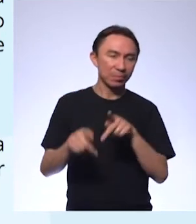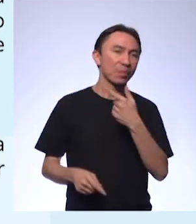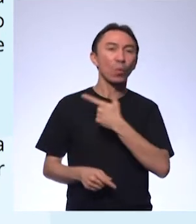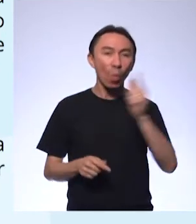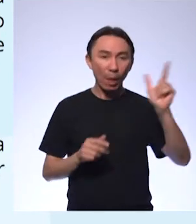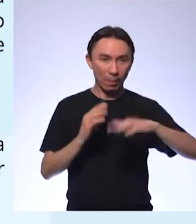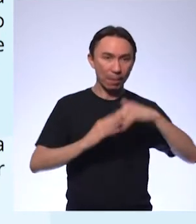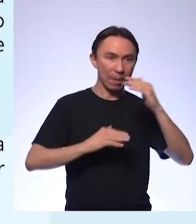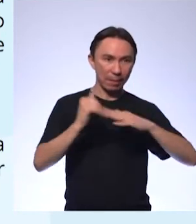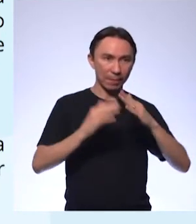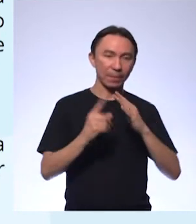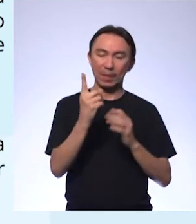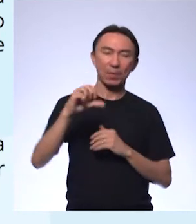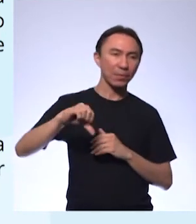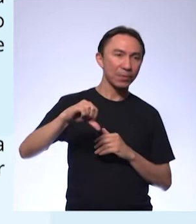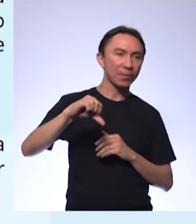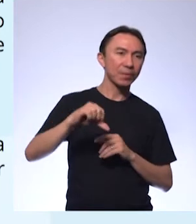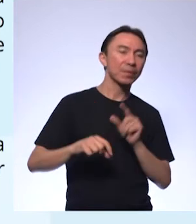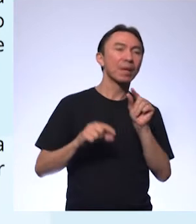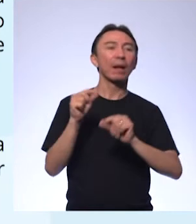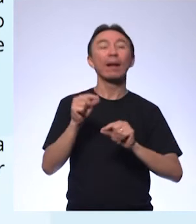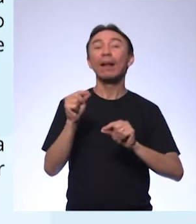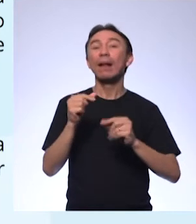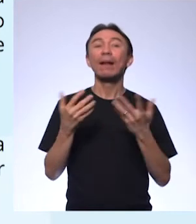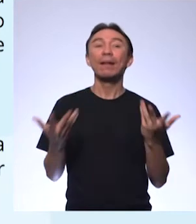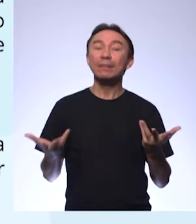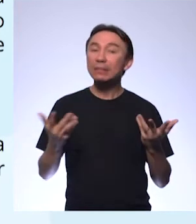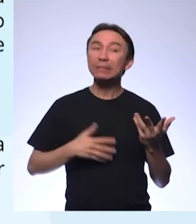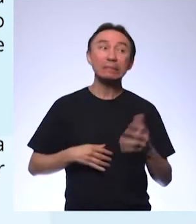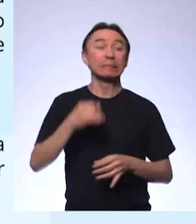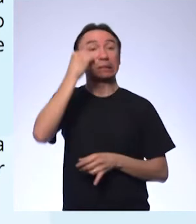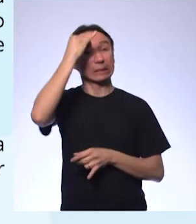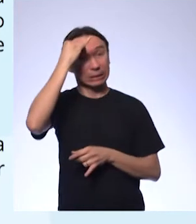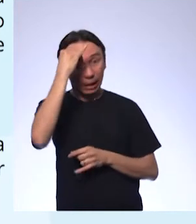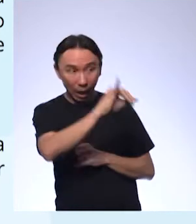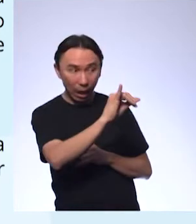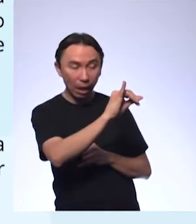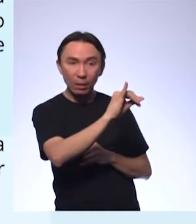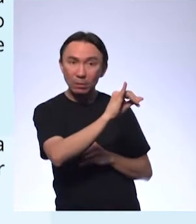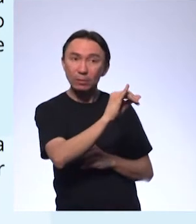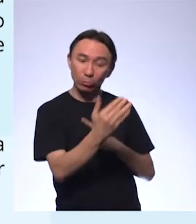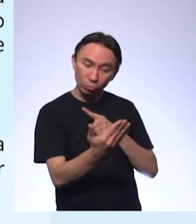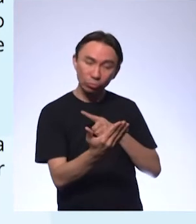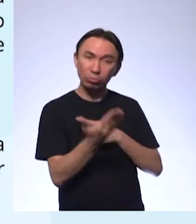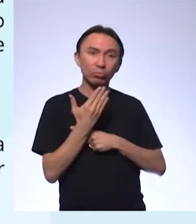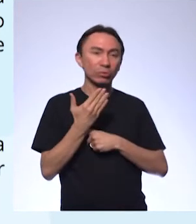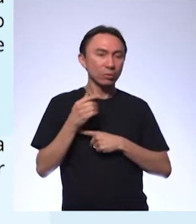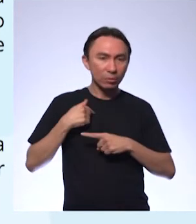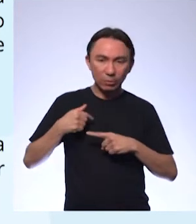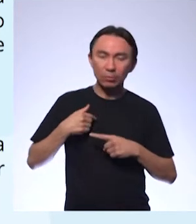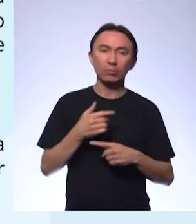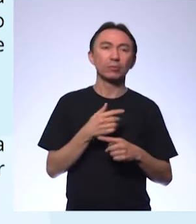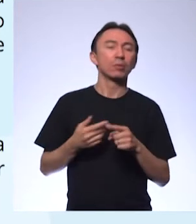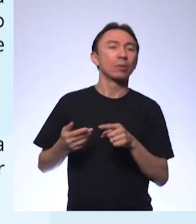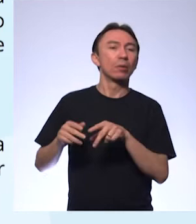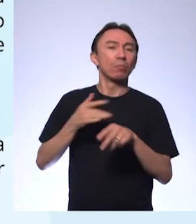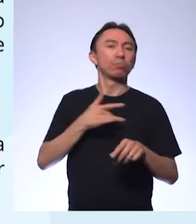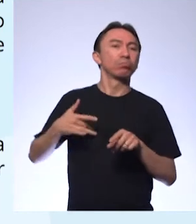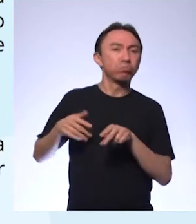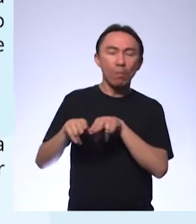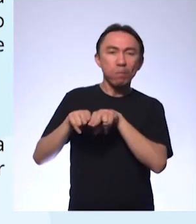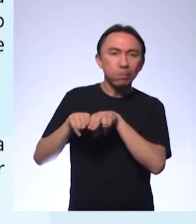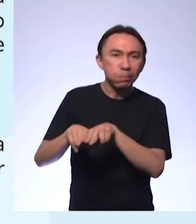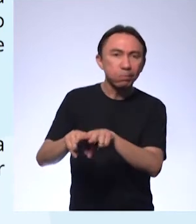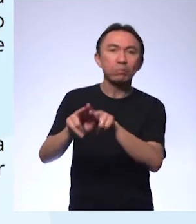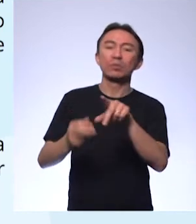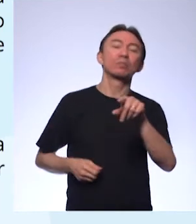19. Reconhecer a importância da prevenção no contexto da saúde sexual e reprodutiva, para